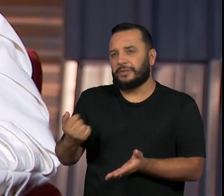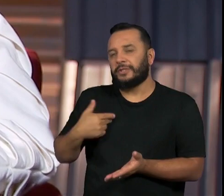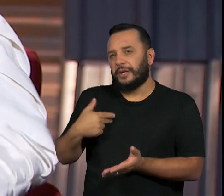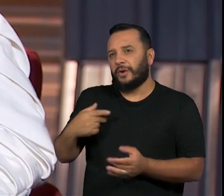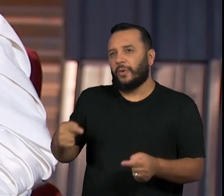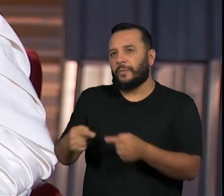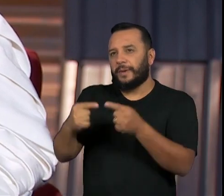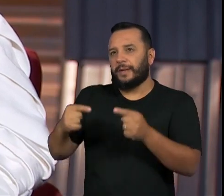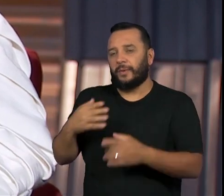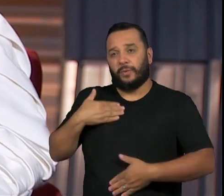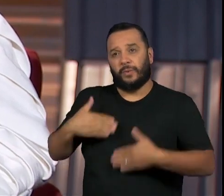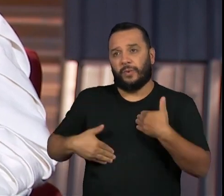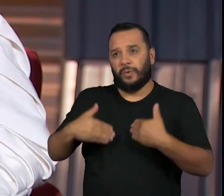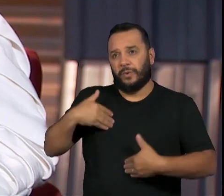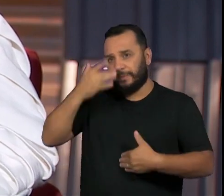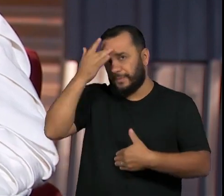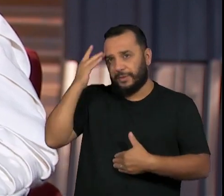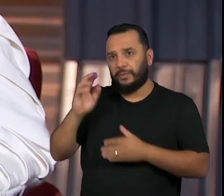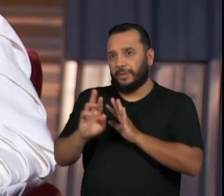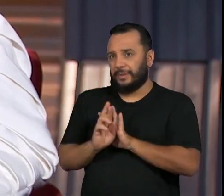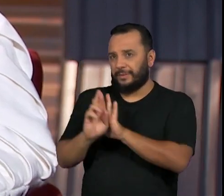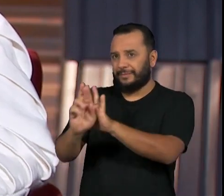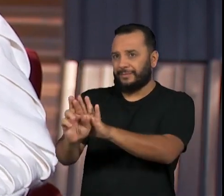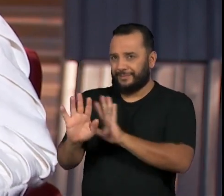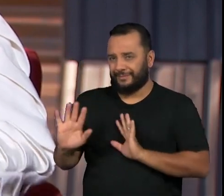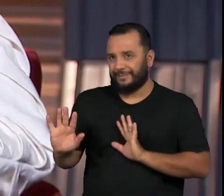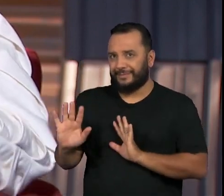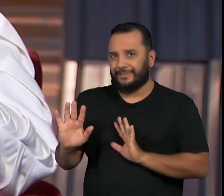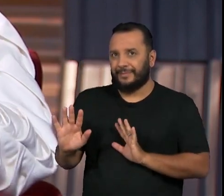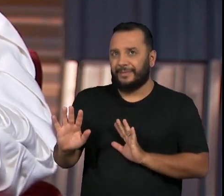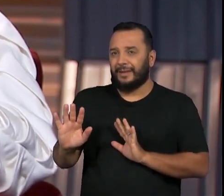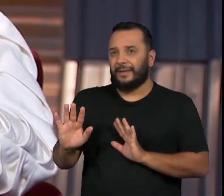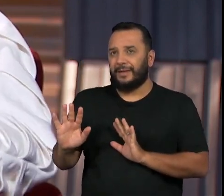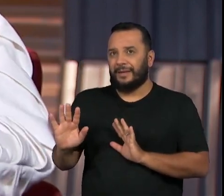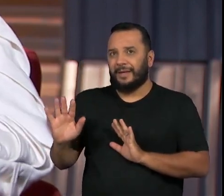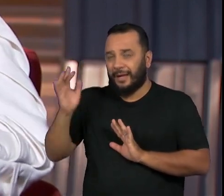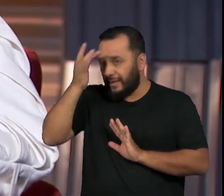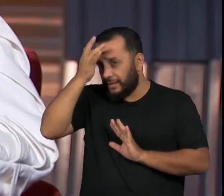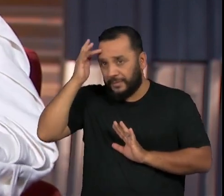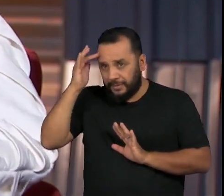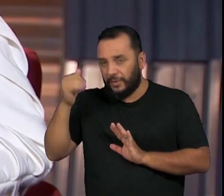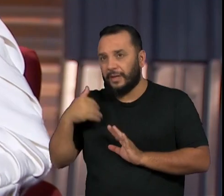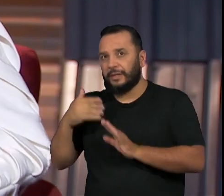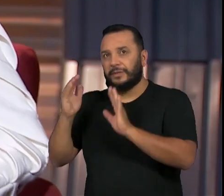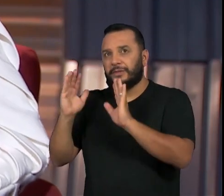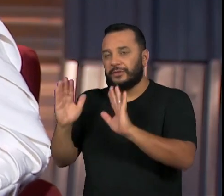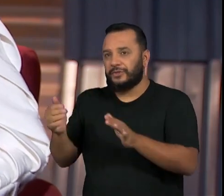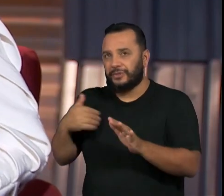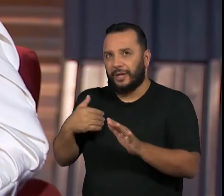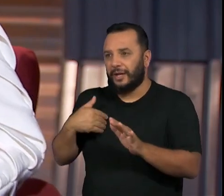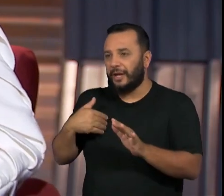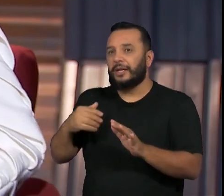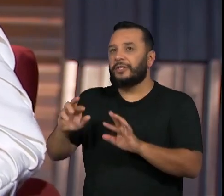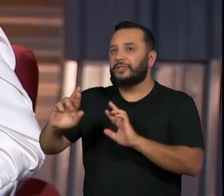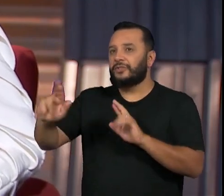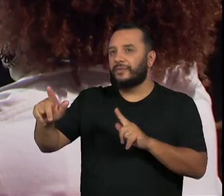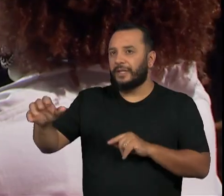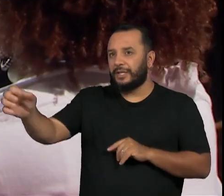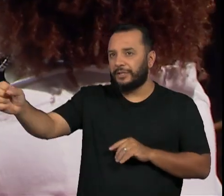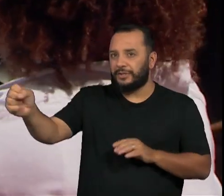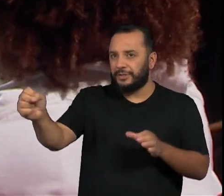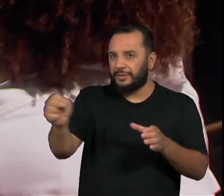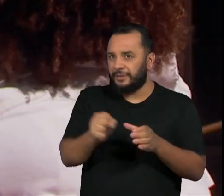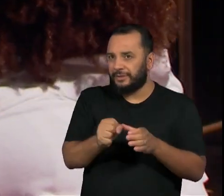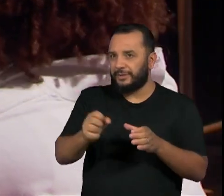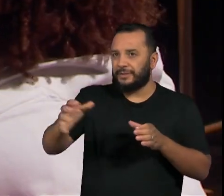pessoas hegemônicas em representatividade. Então são essas pessoas que abrem aquela brechinha da porta para alguém diferente entrar.